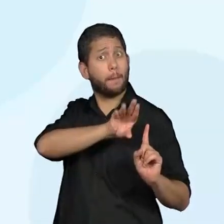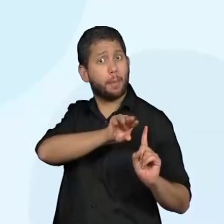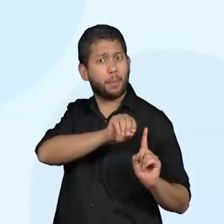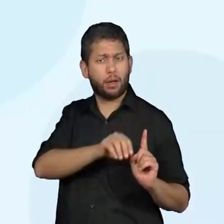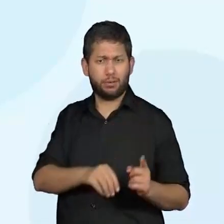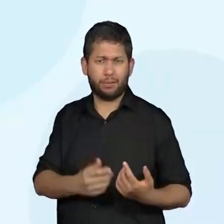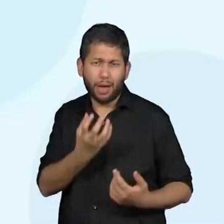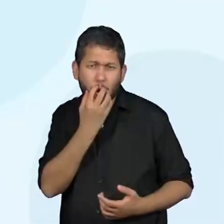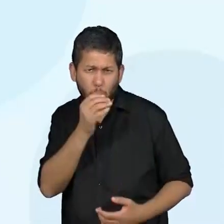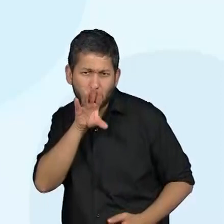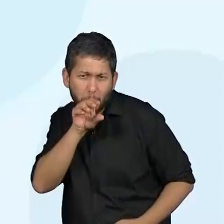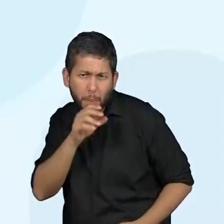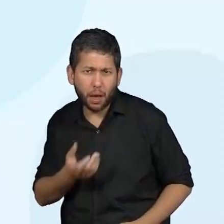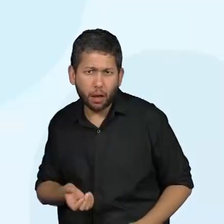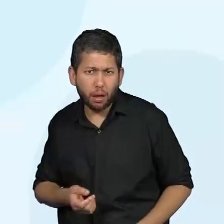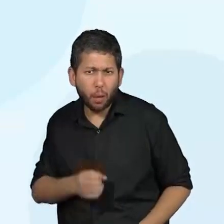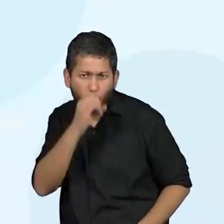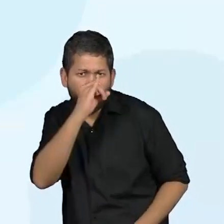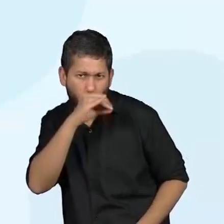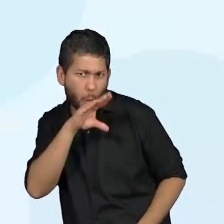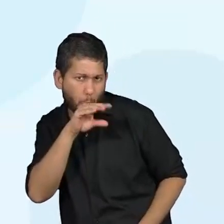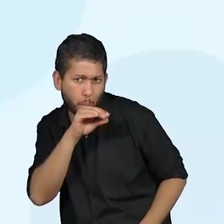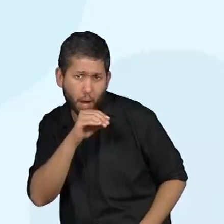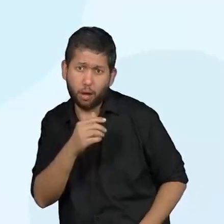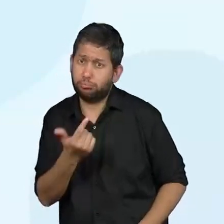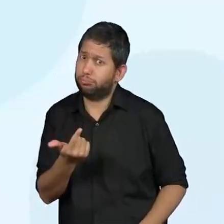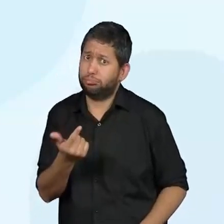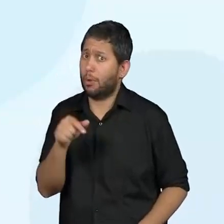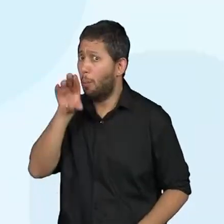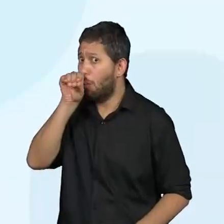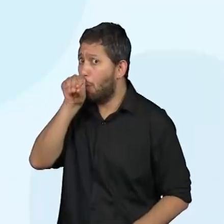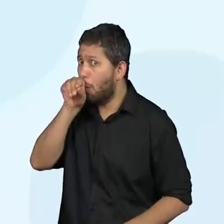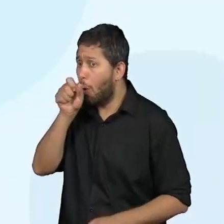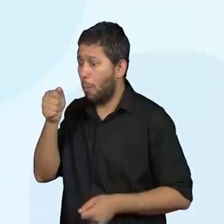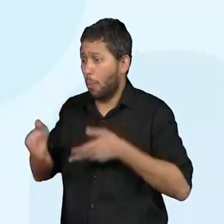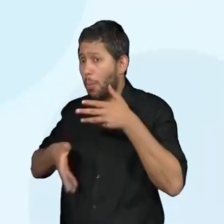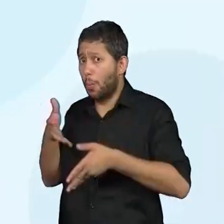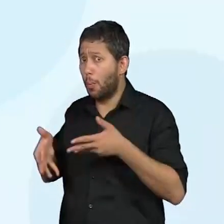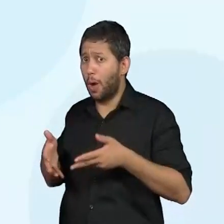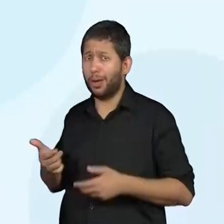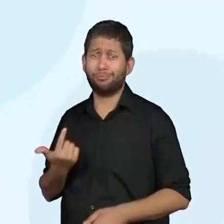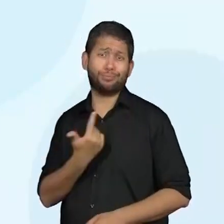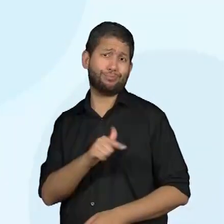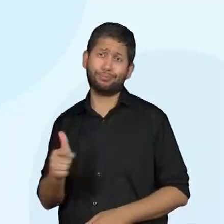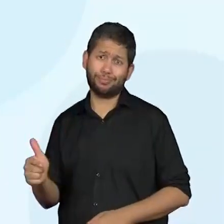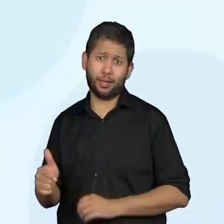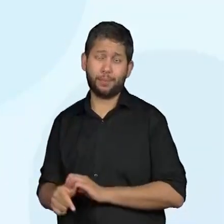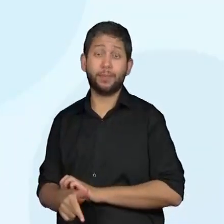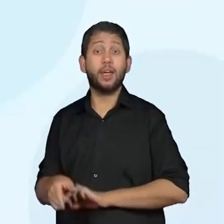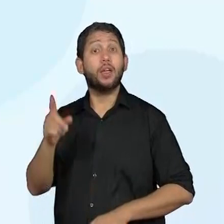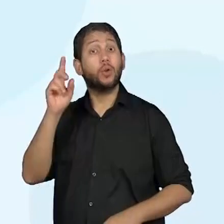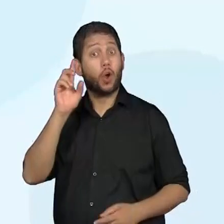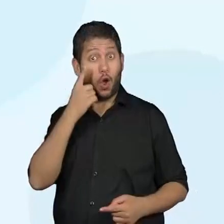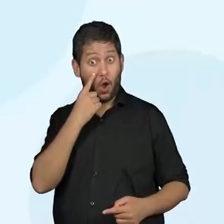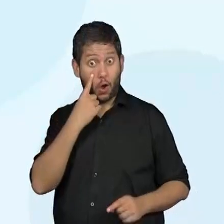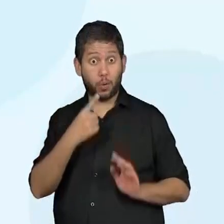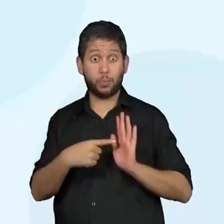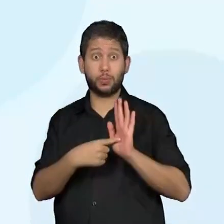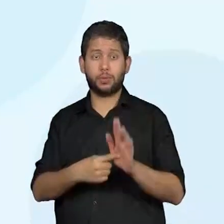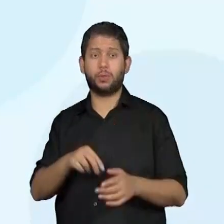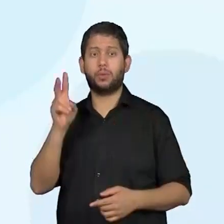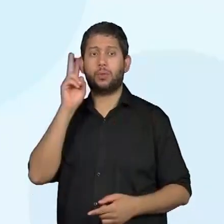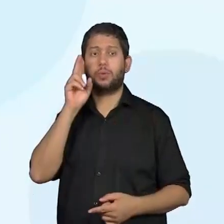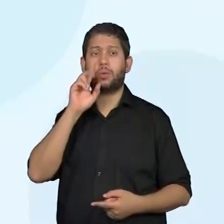literatura infantil. Já sei que a fábula é uma história menor, uma história curta, e ela tem uma característica de